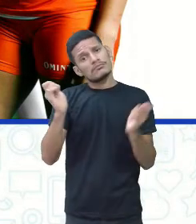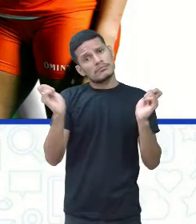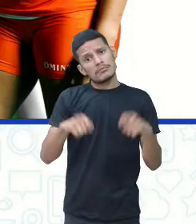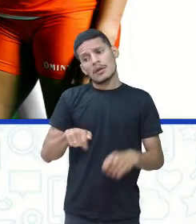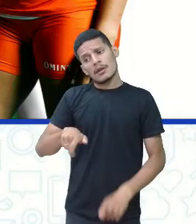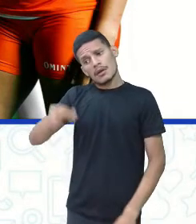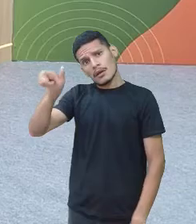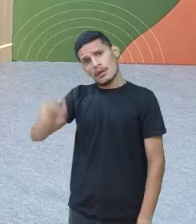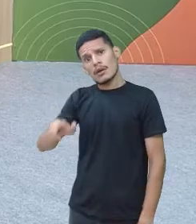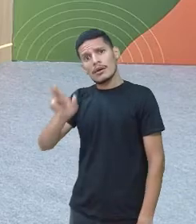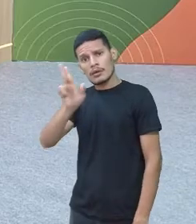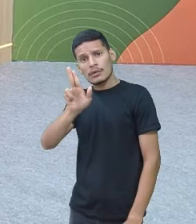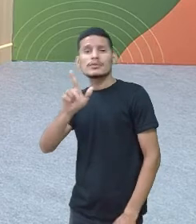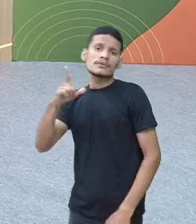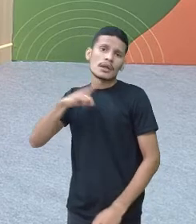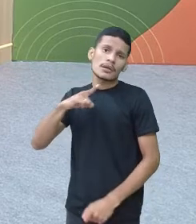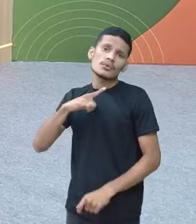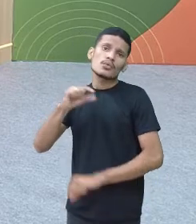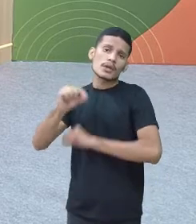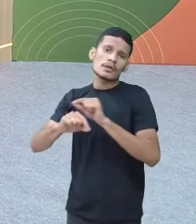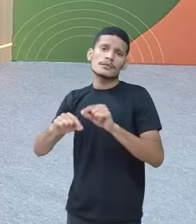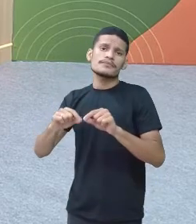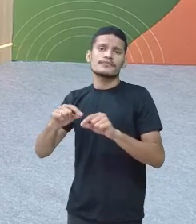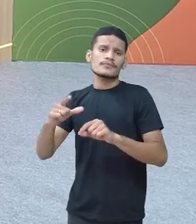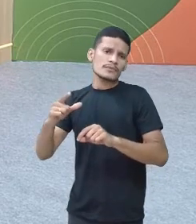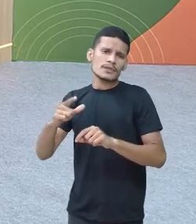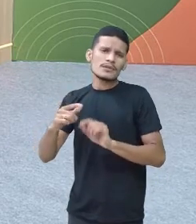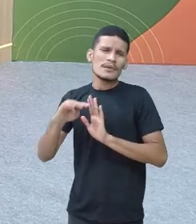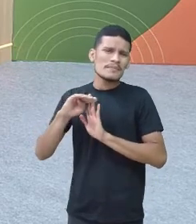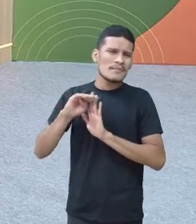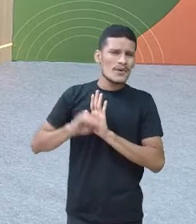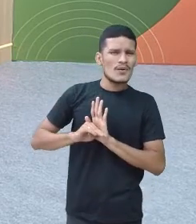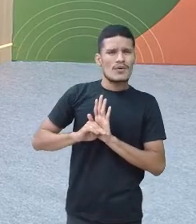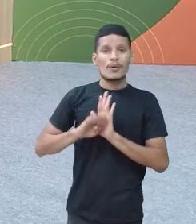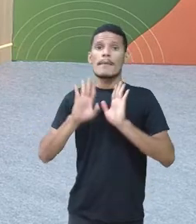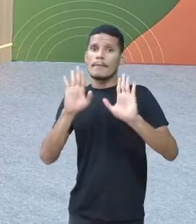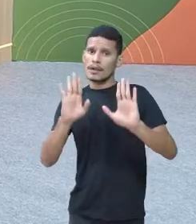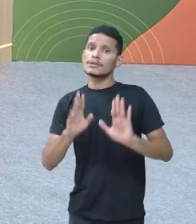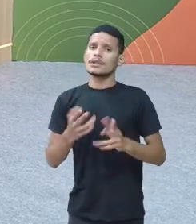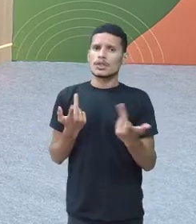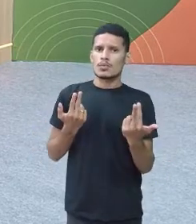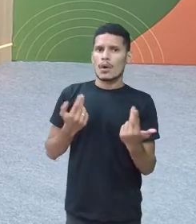supostamente, dizem que ela tem efeitos menos agressivos, né? Mas